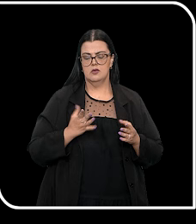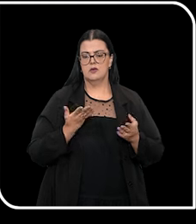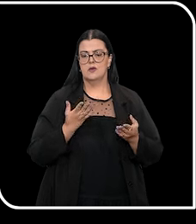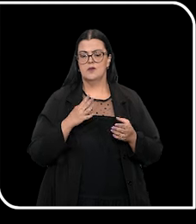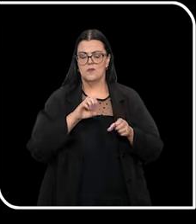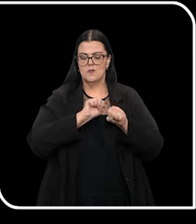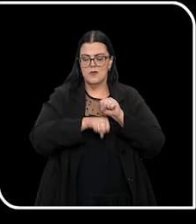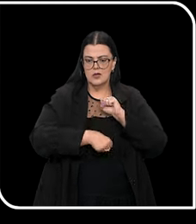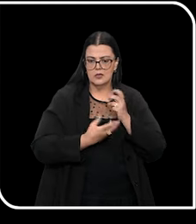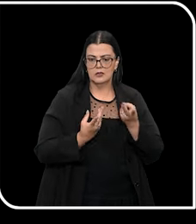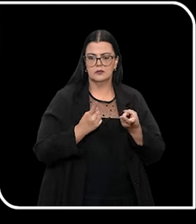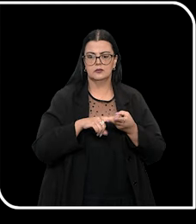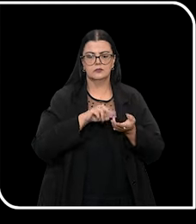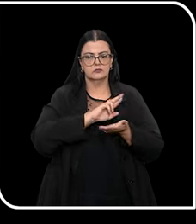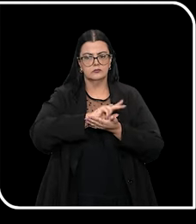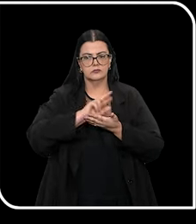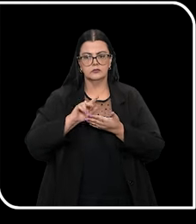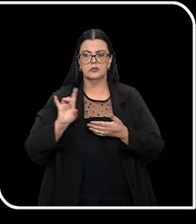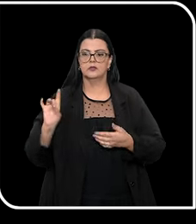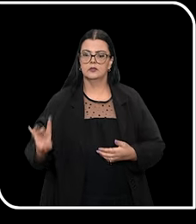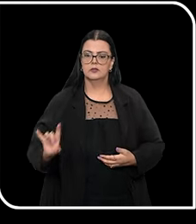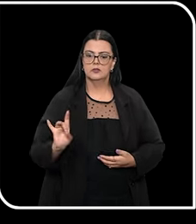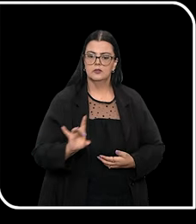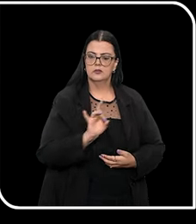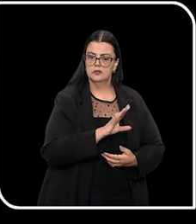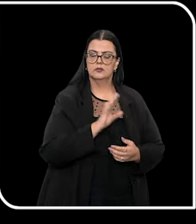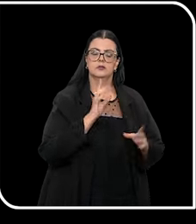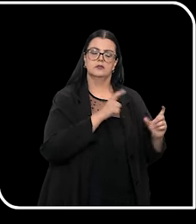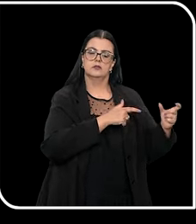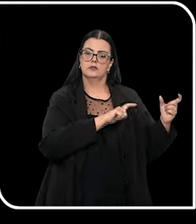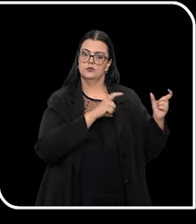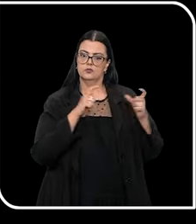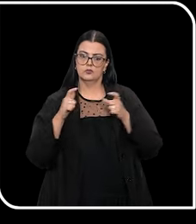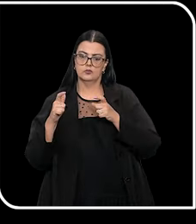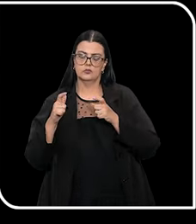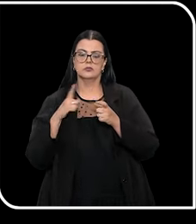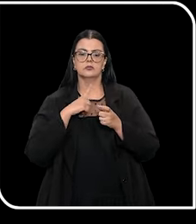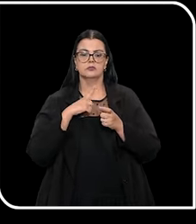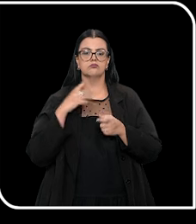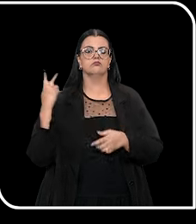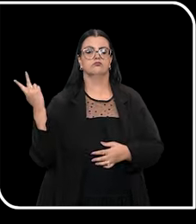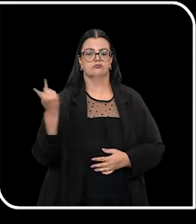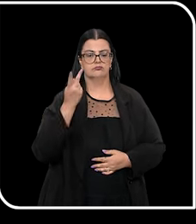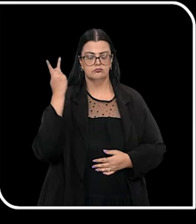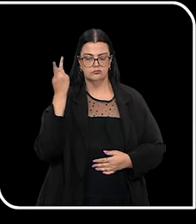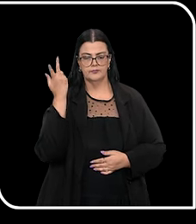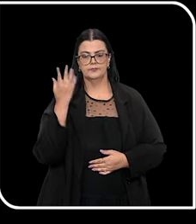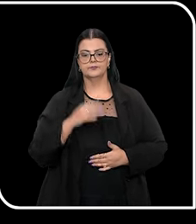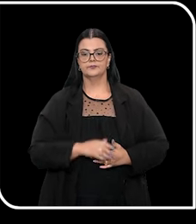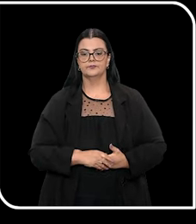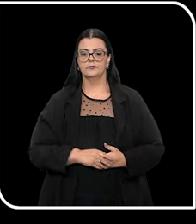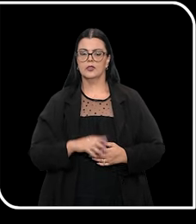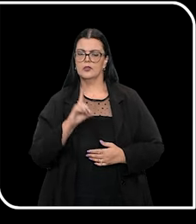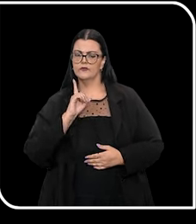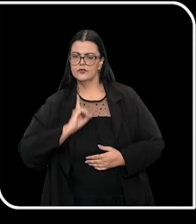matavam ou viravam Rei enfim cada período histórico vai ter a sua valoração em cima do que é ser deficiente do